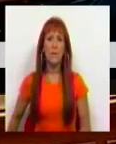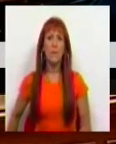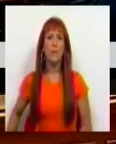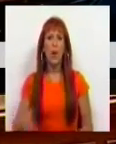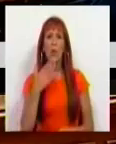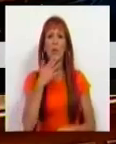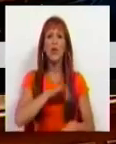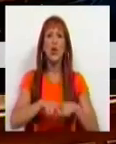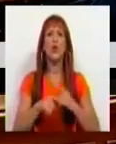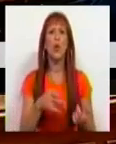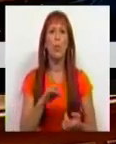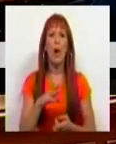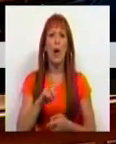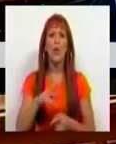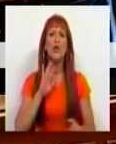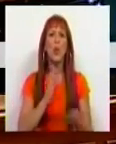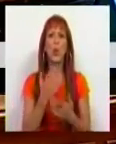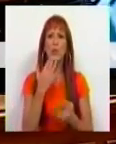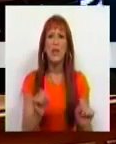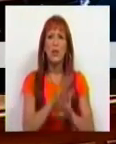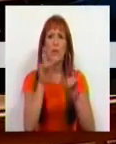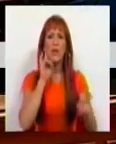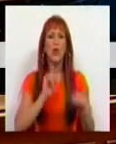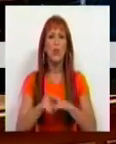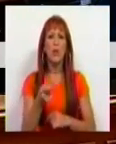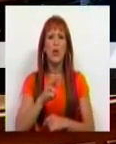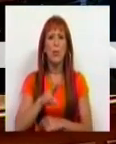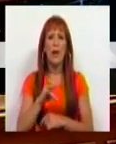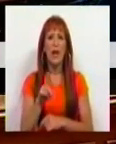Muito obrigado, Sr. Deputado Paulino Ascensão. Para um último pedido de esclarecimento à Sra. Deputada